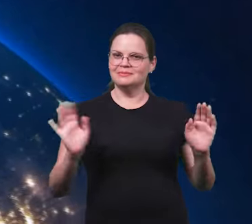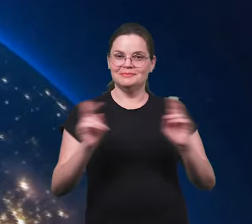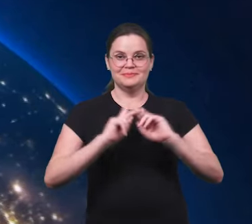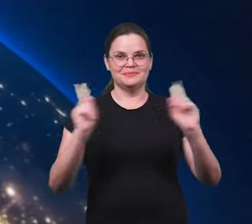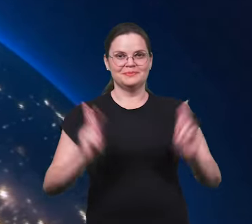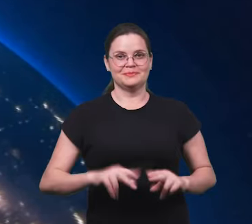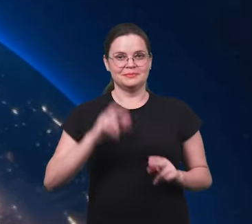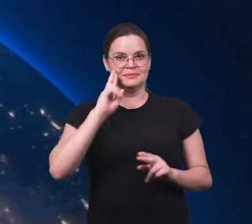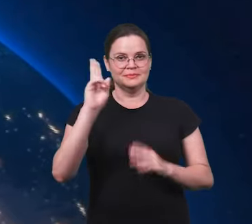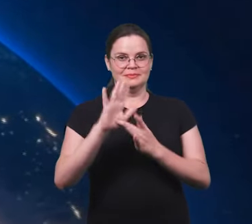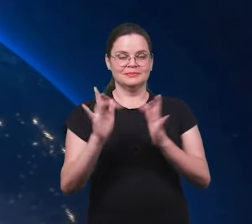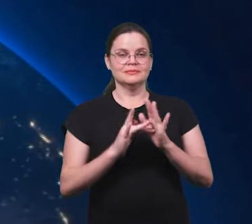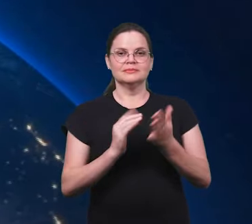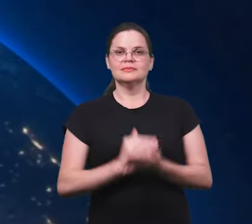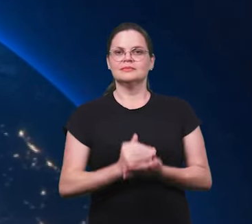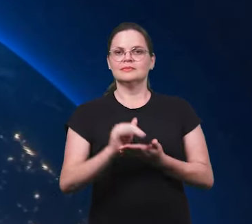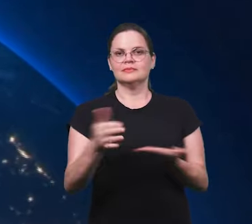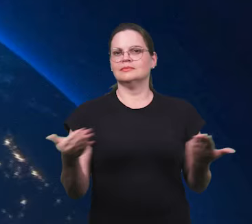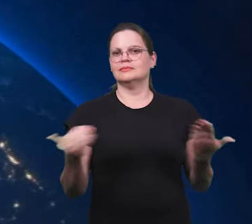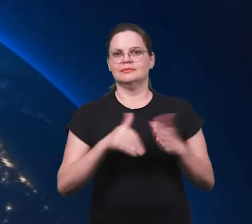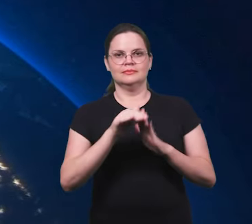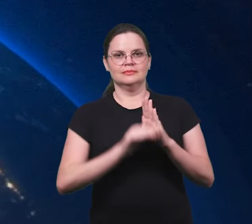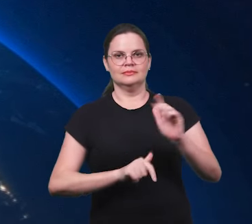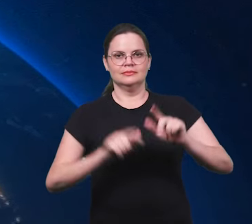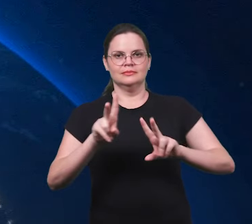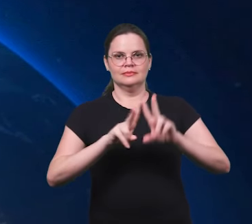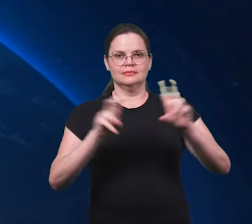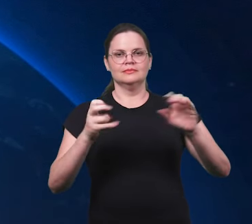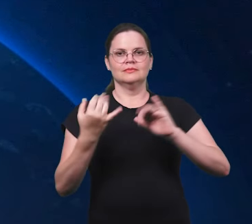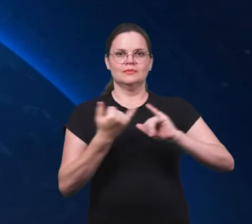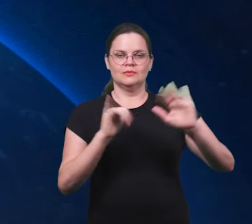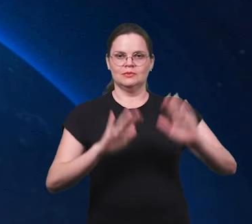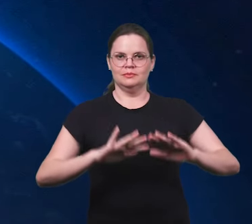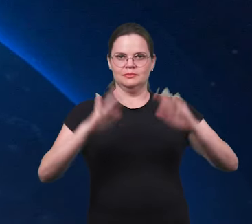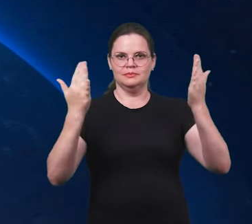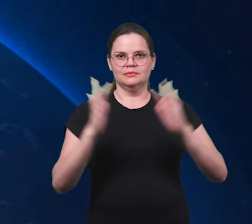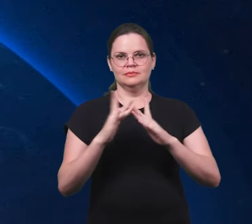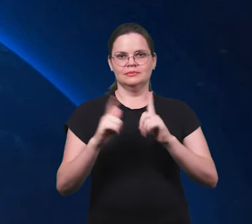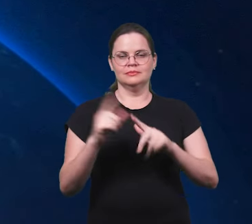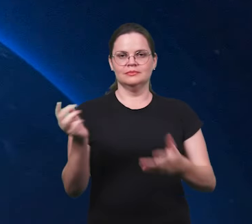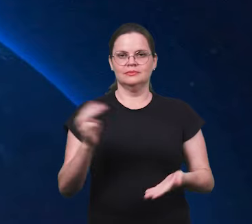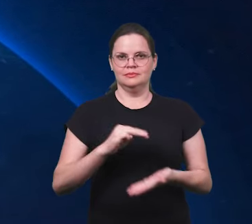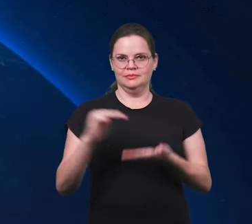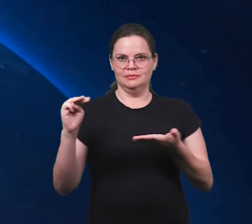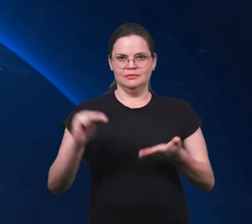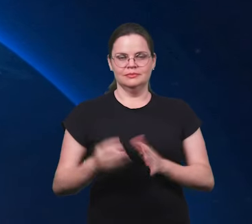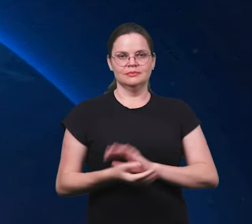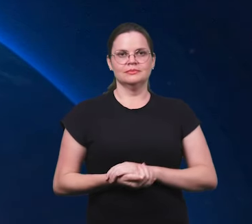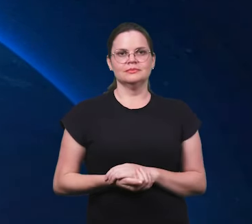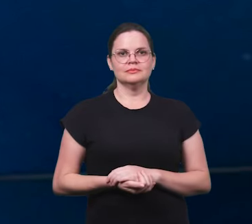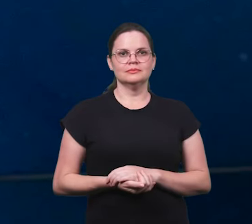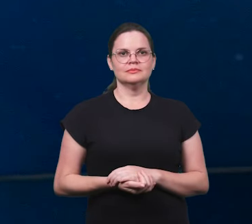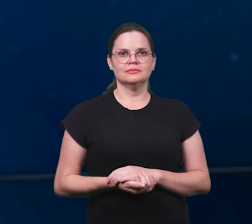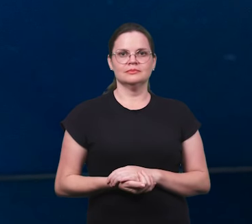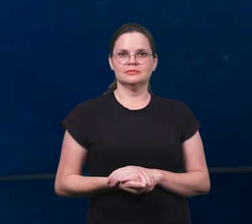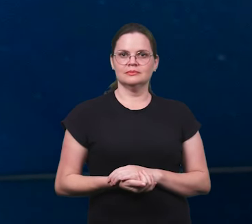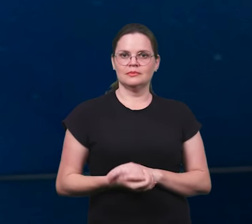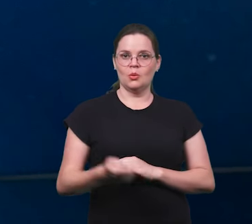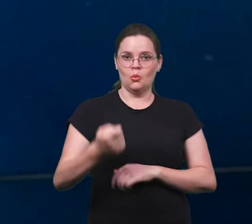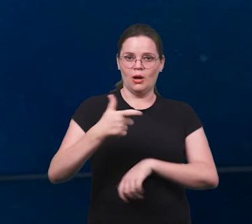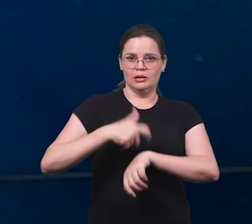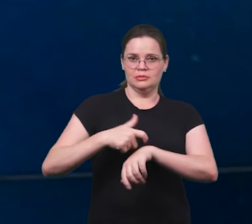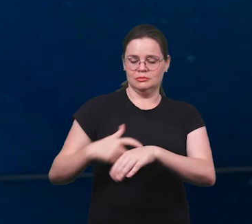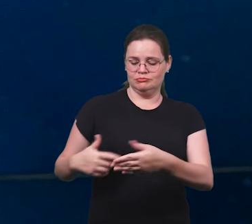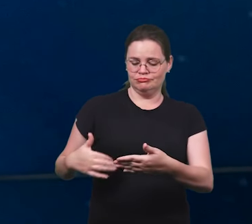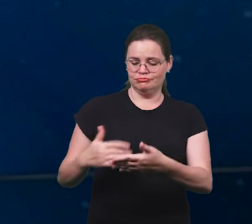Olá, a paz do Senhor Jesus. Começa agora mais uma edição do painel Trombetas e Festas da Igreja Cristã Maranata. Faltam